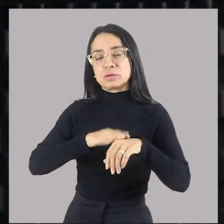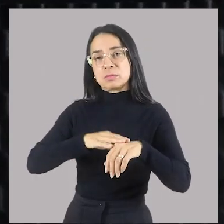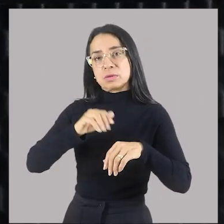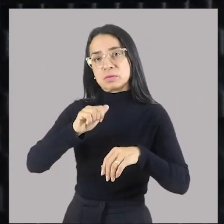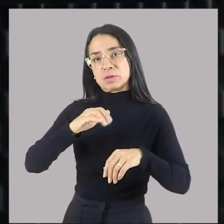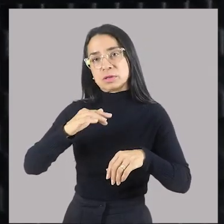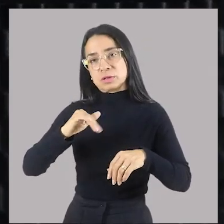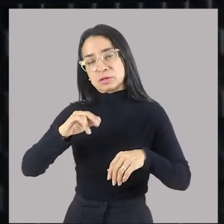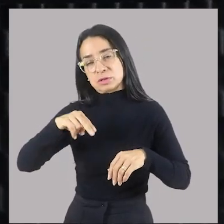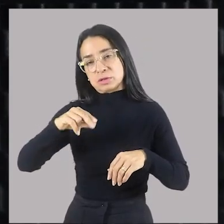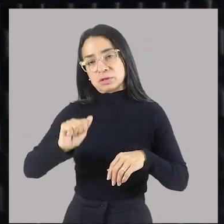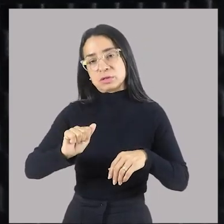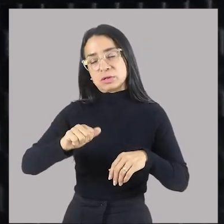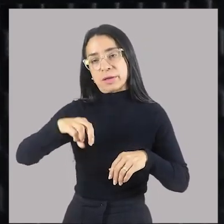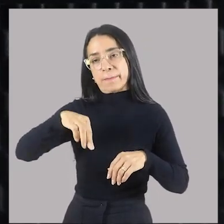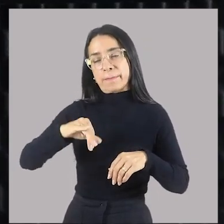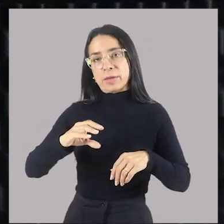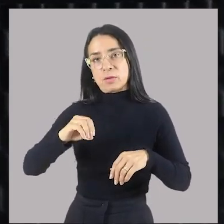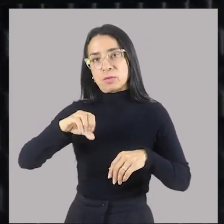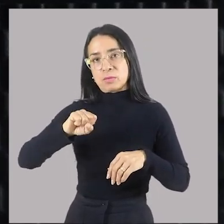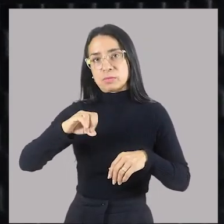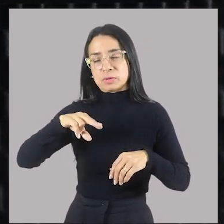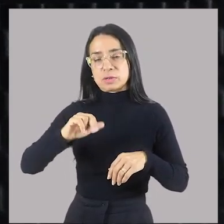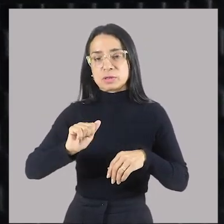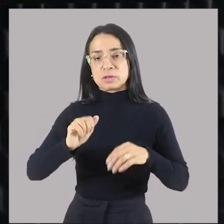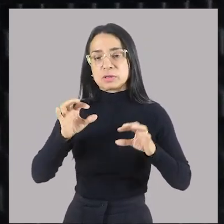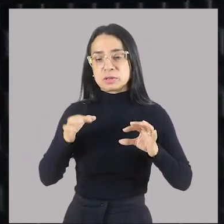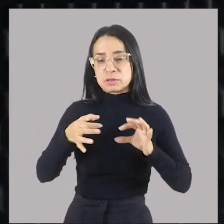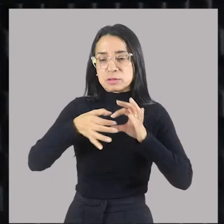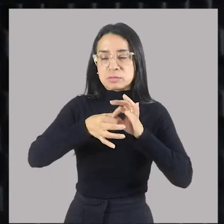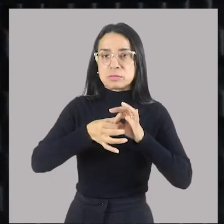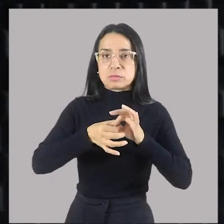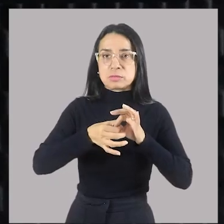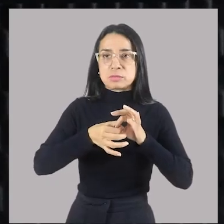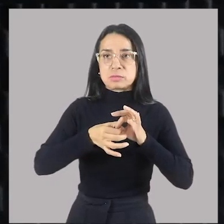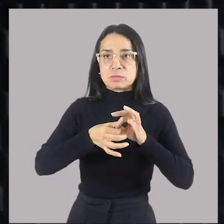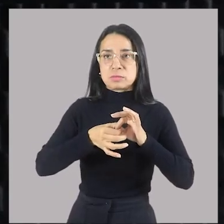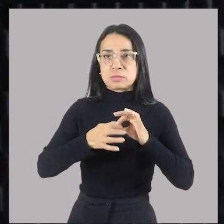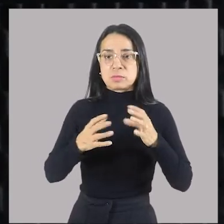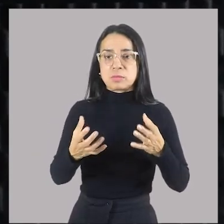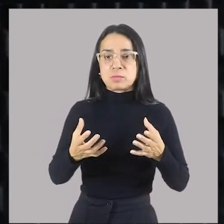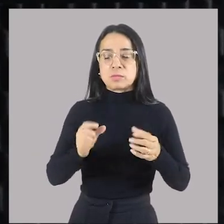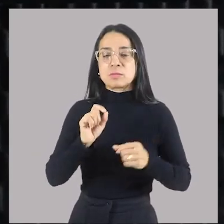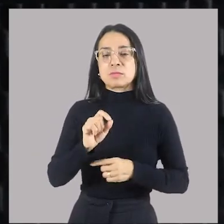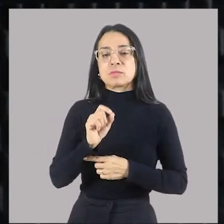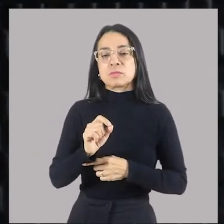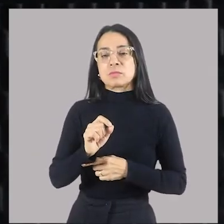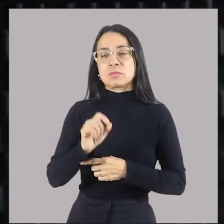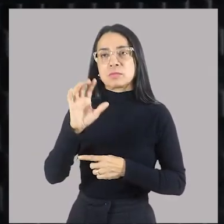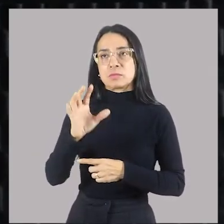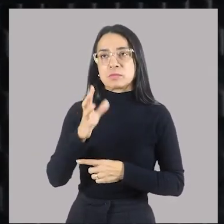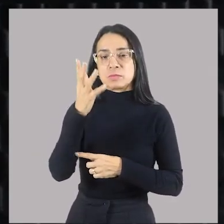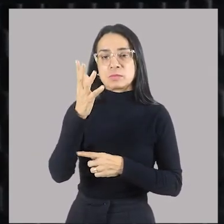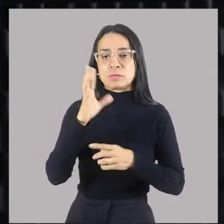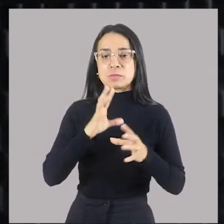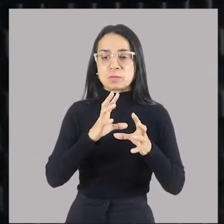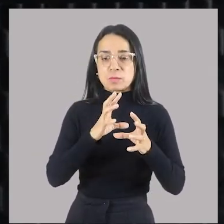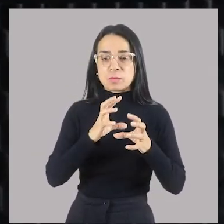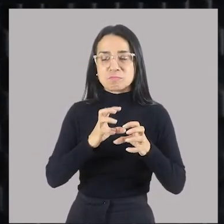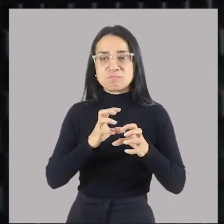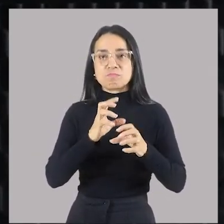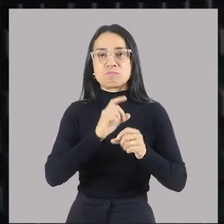miosina, e essa proteína elas se conectam, elas se entrepõem para que ocorra a contração